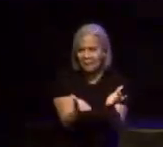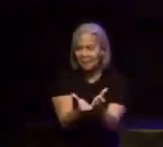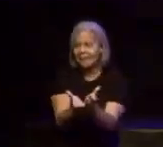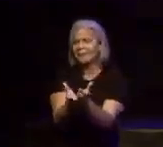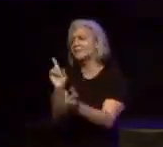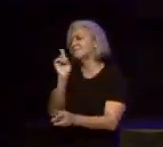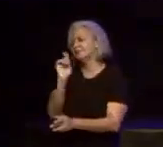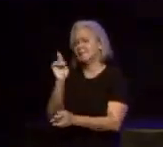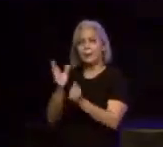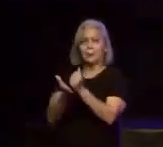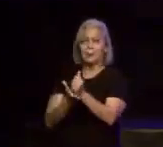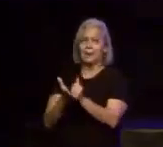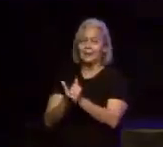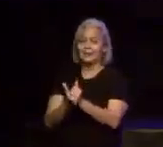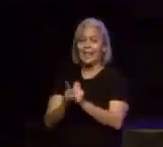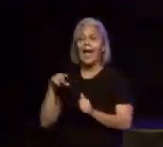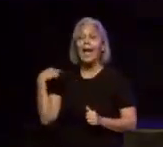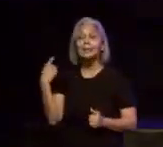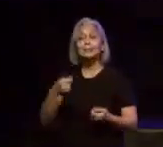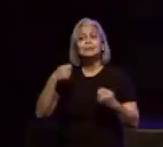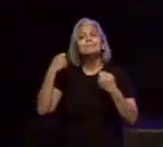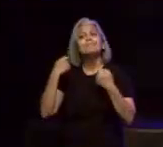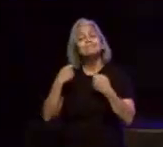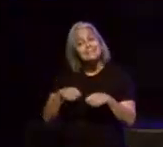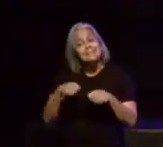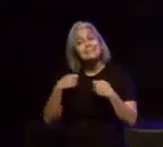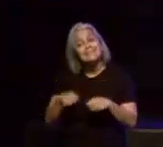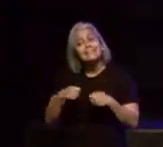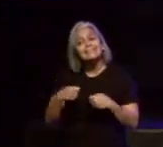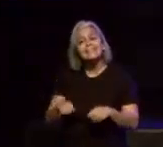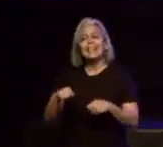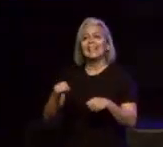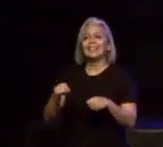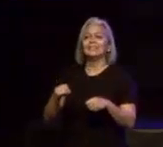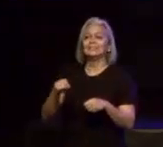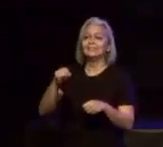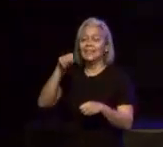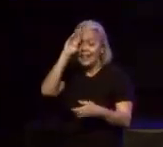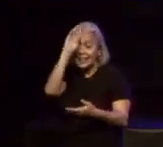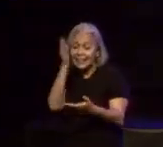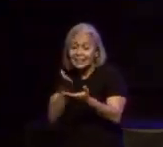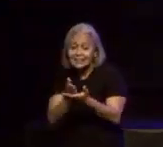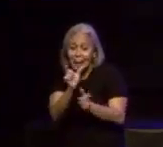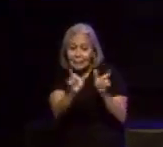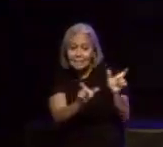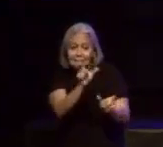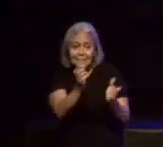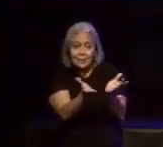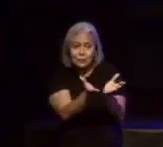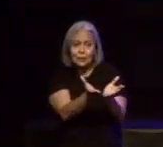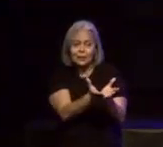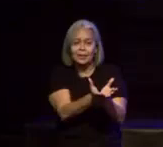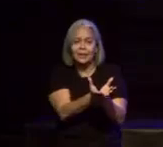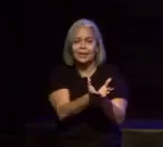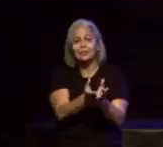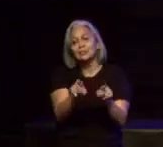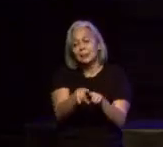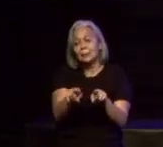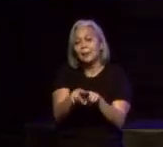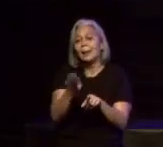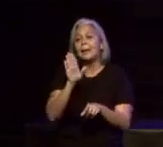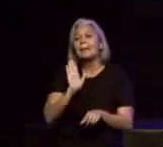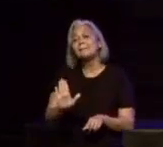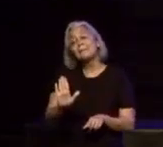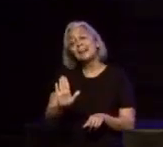Jesus praticamente com a mesma intensidade que a gente resolveu confiar em Jesus. No entanto,